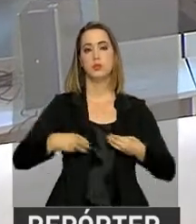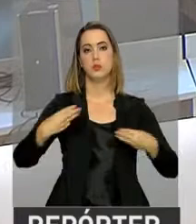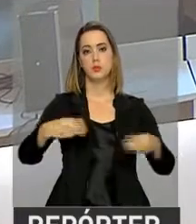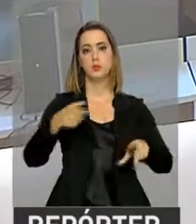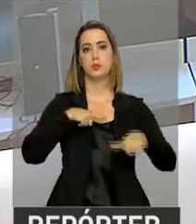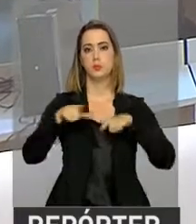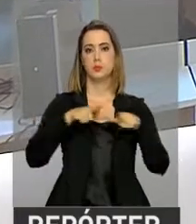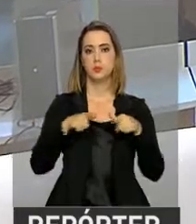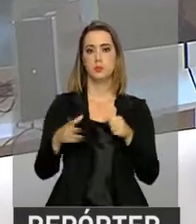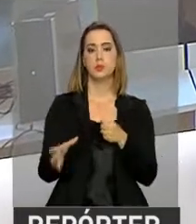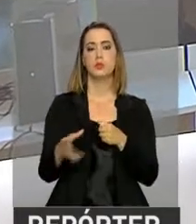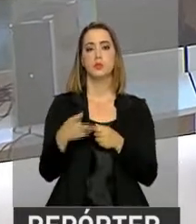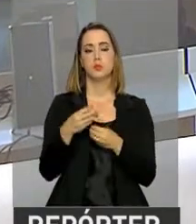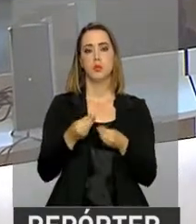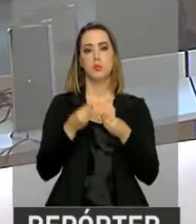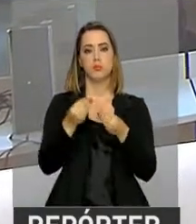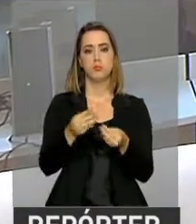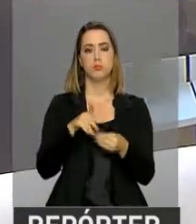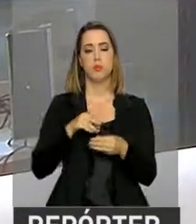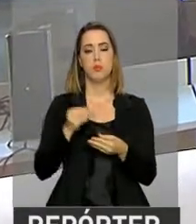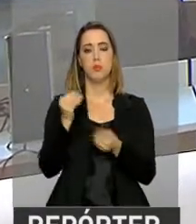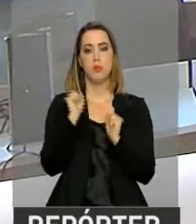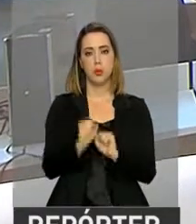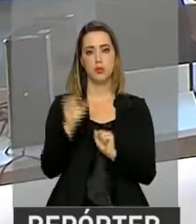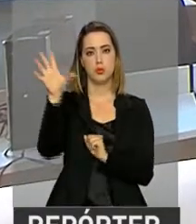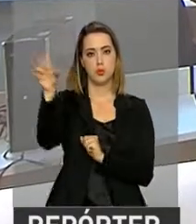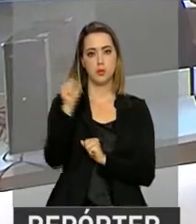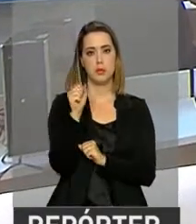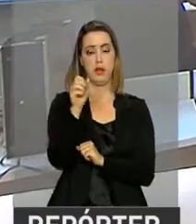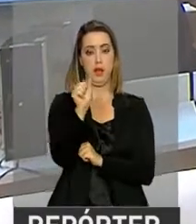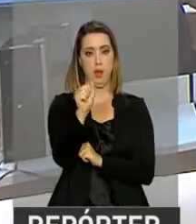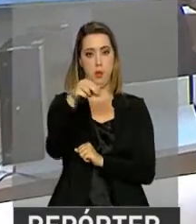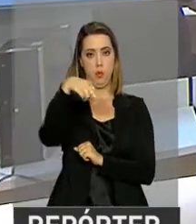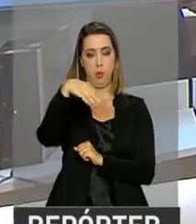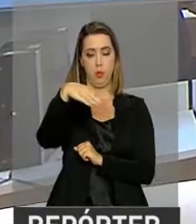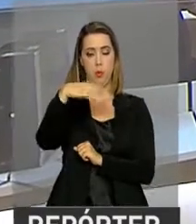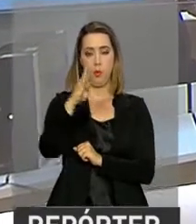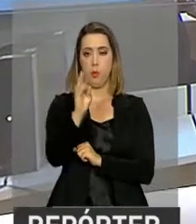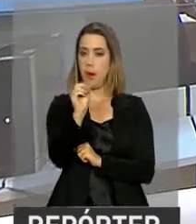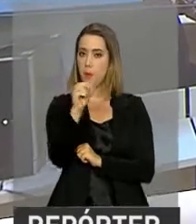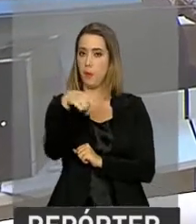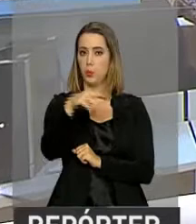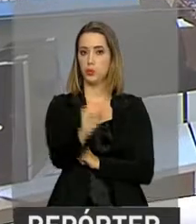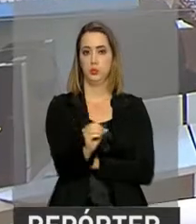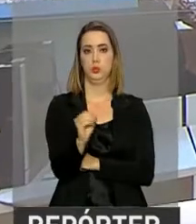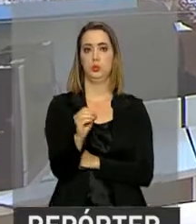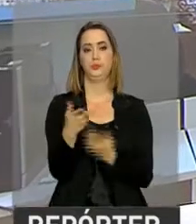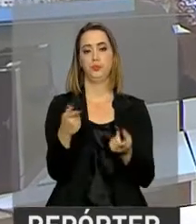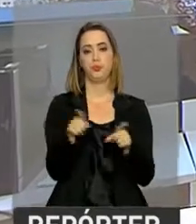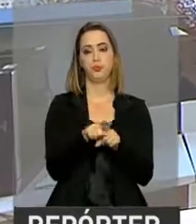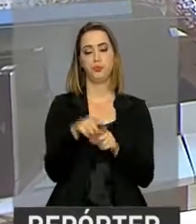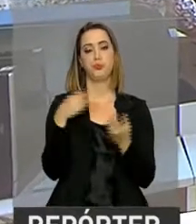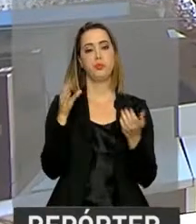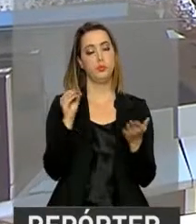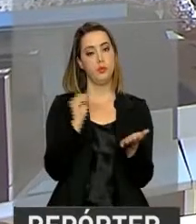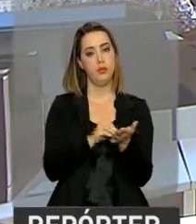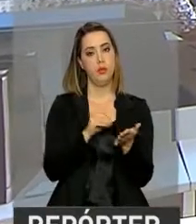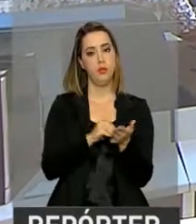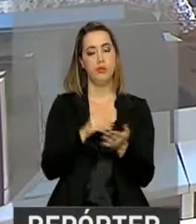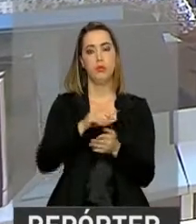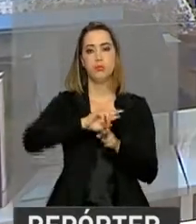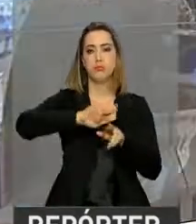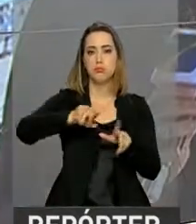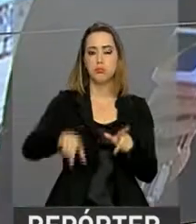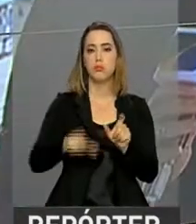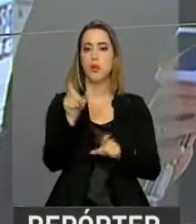que os trabalhadores saquem o abono salarial. 950 mil trabalhadores ainda não compareceram às agências para retirar o